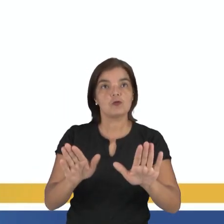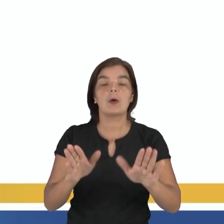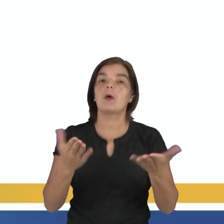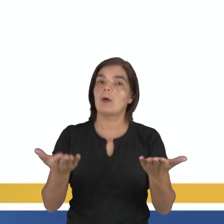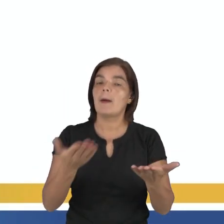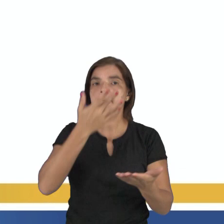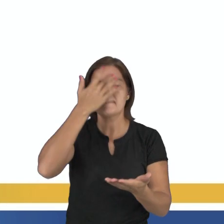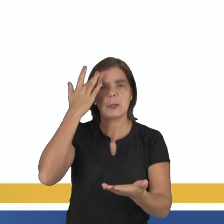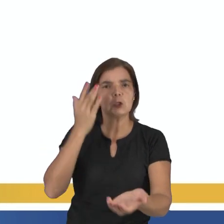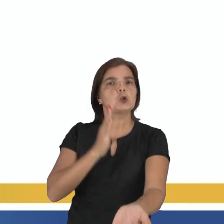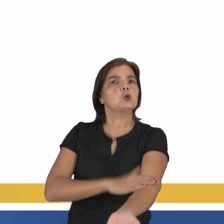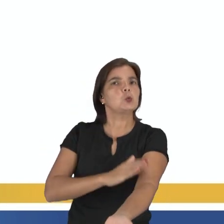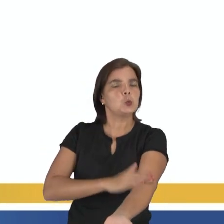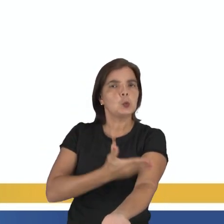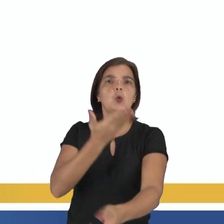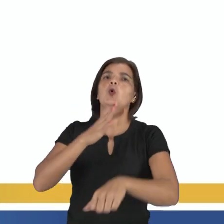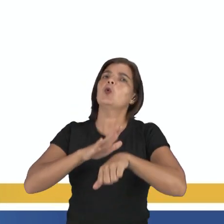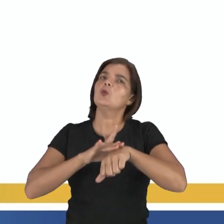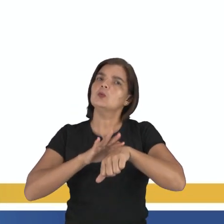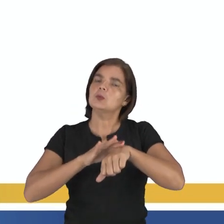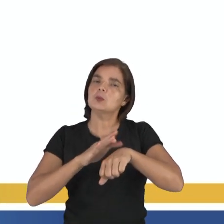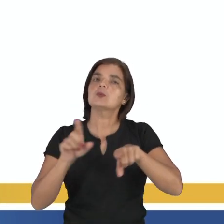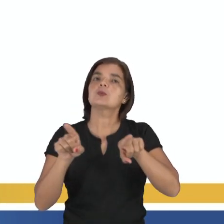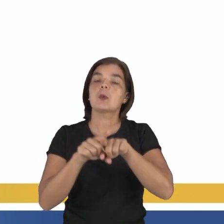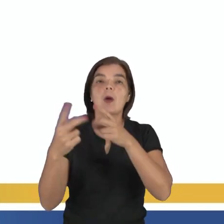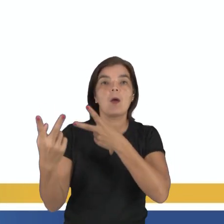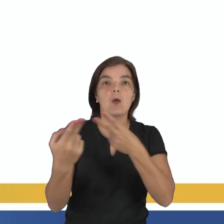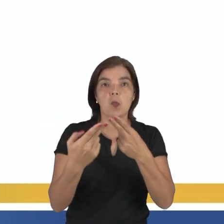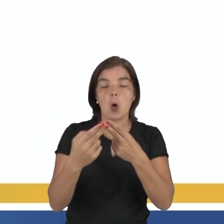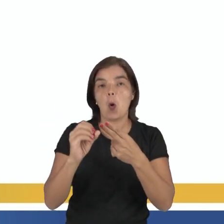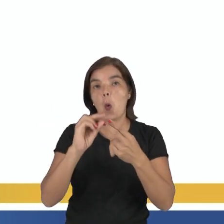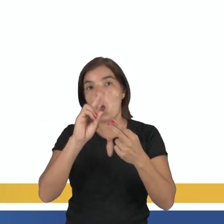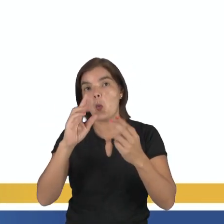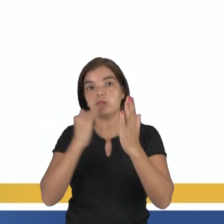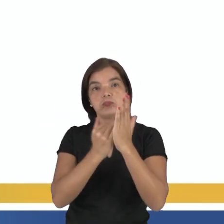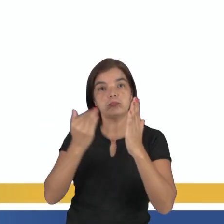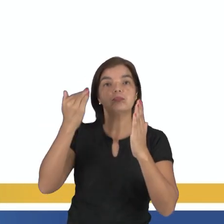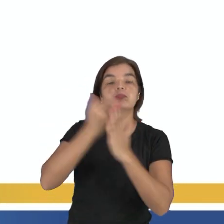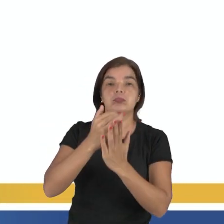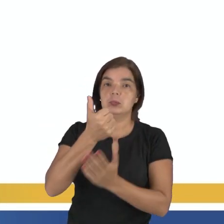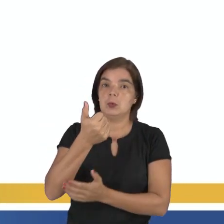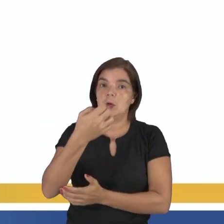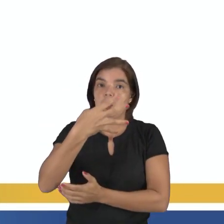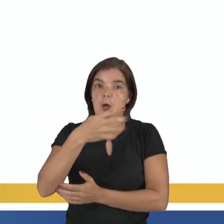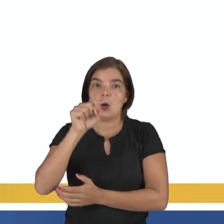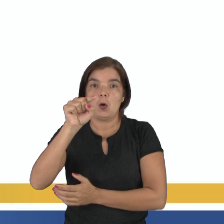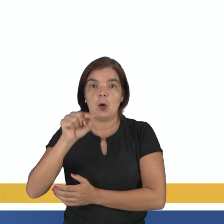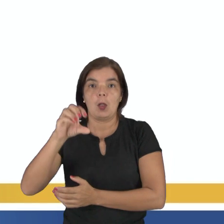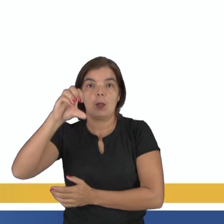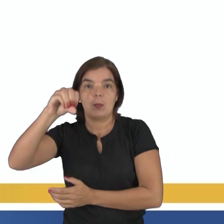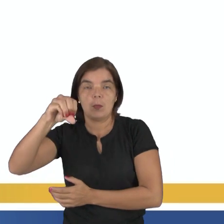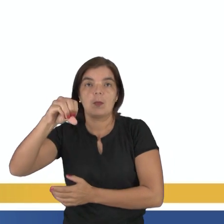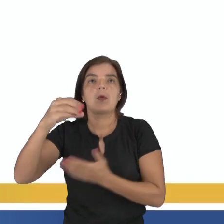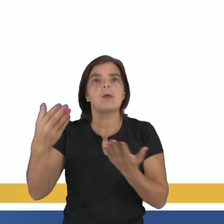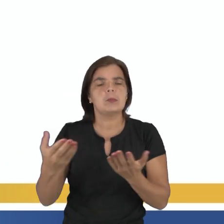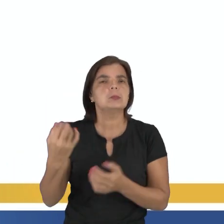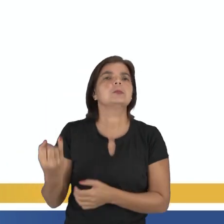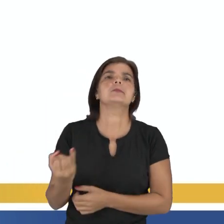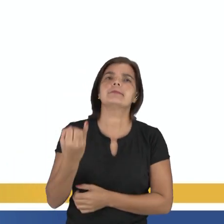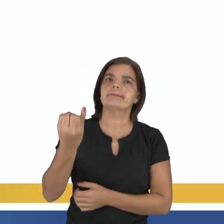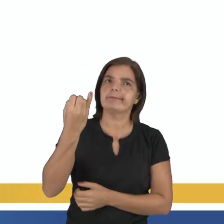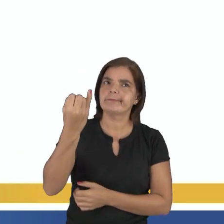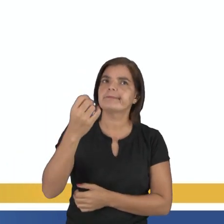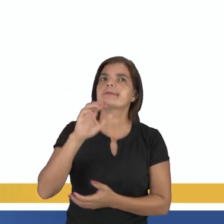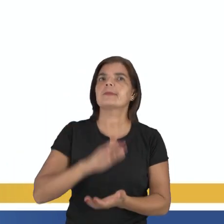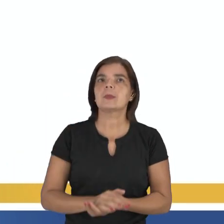ser considerado uma pessoa hipertensa quando a pressão, no caso, fica igual ou superior a 14/9. Muito